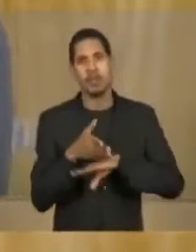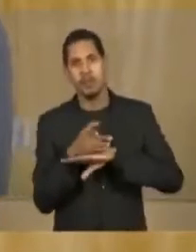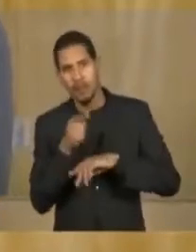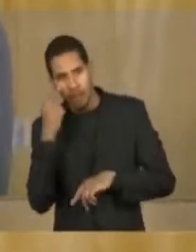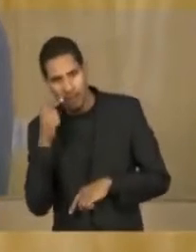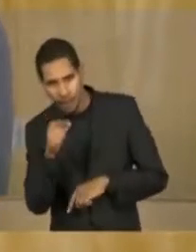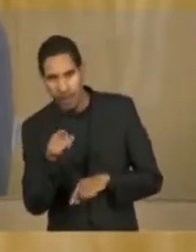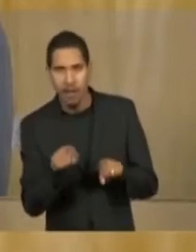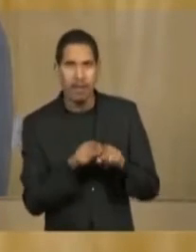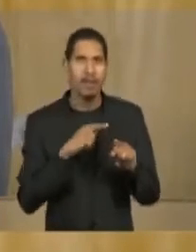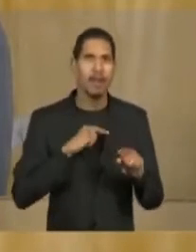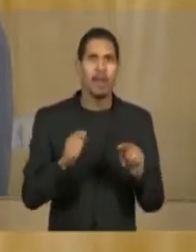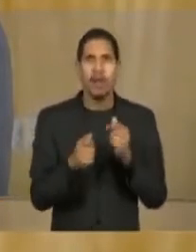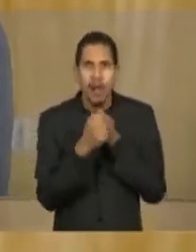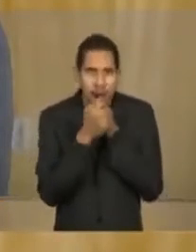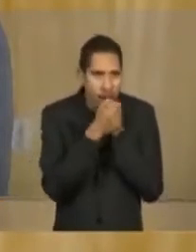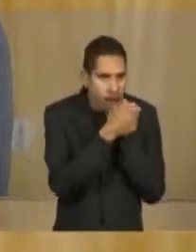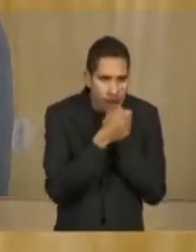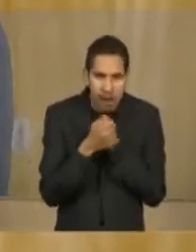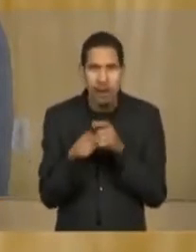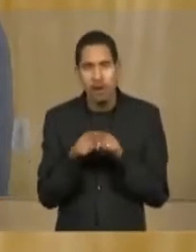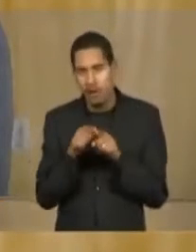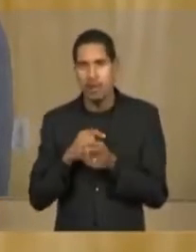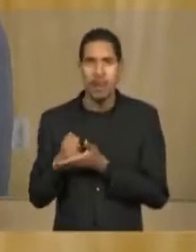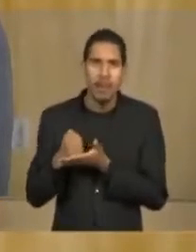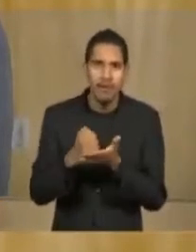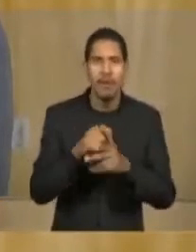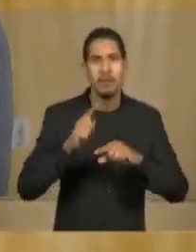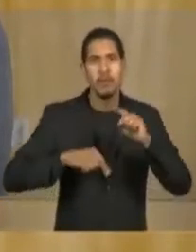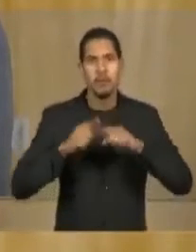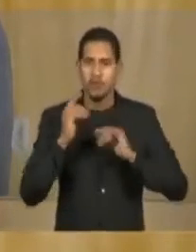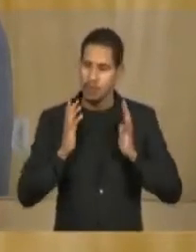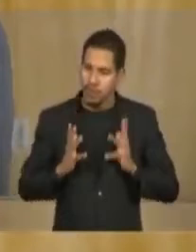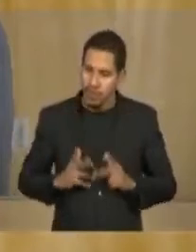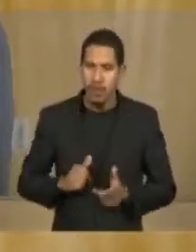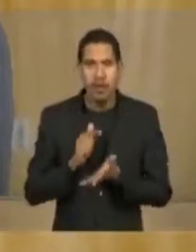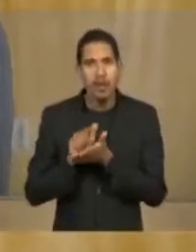Cracolândia, levando produtos